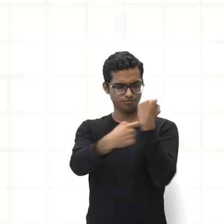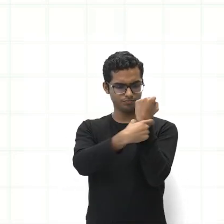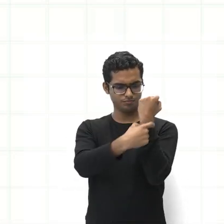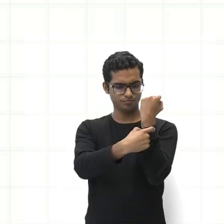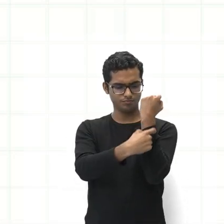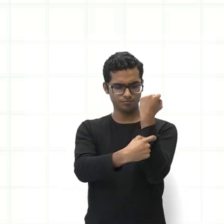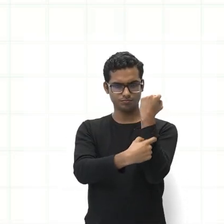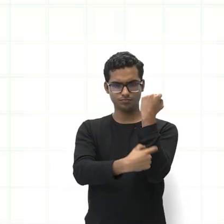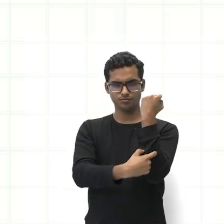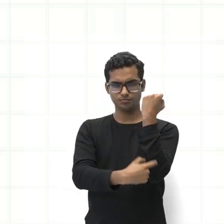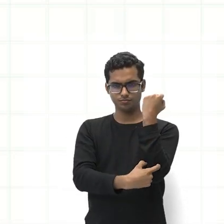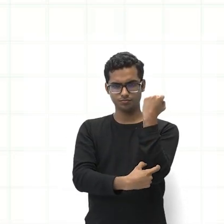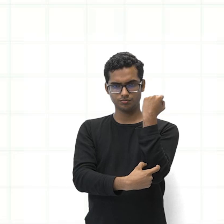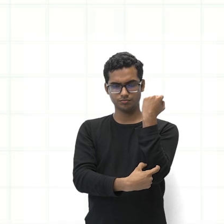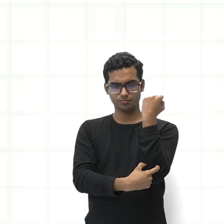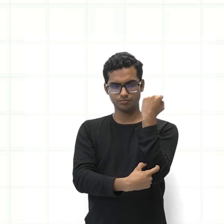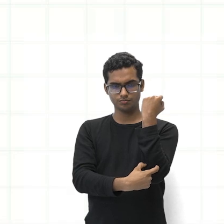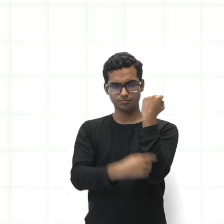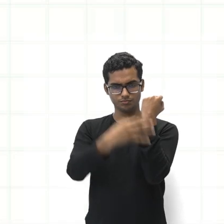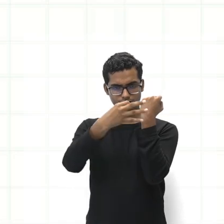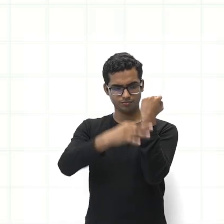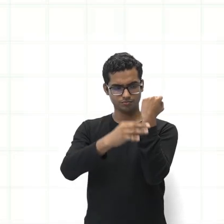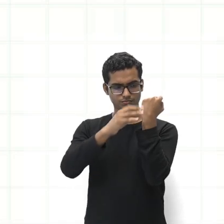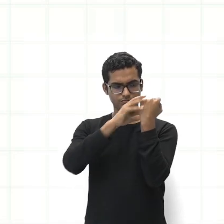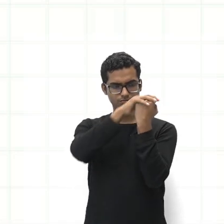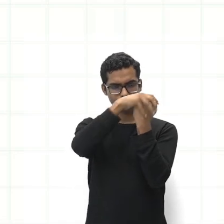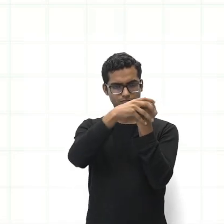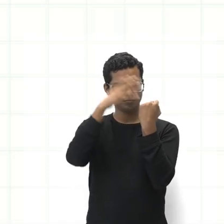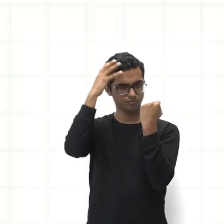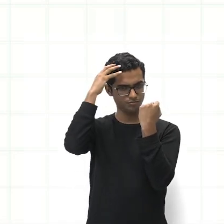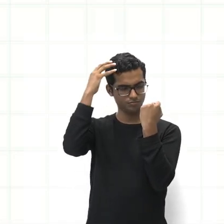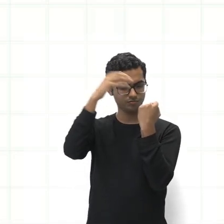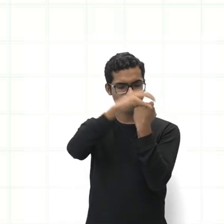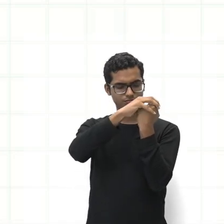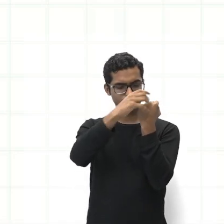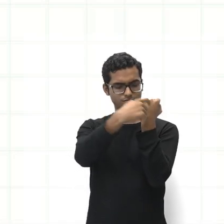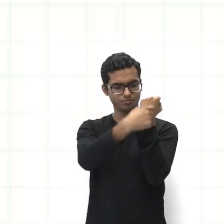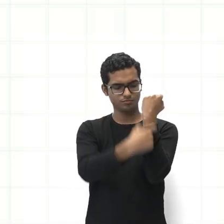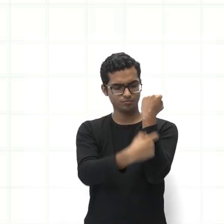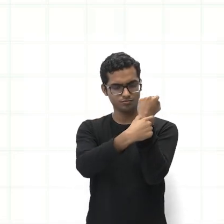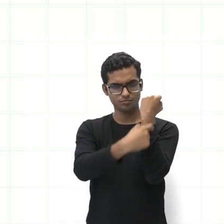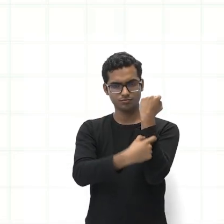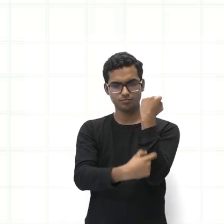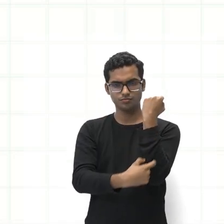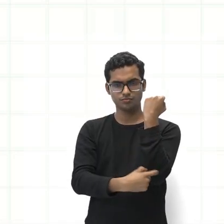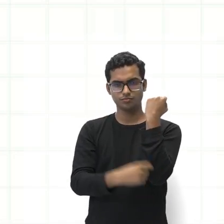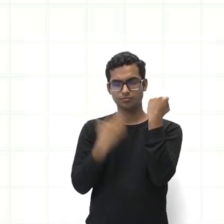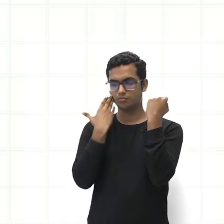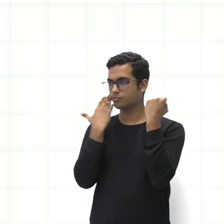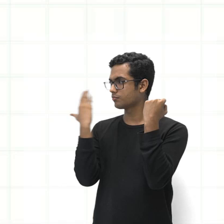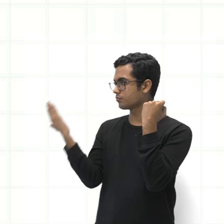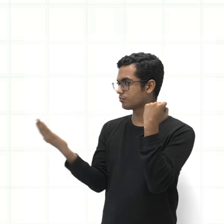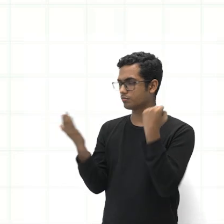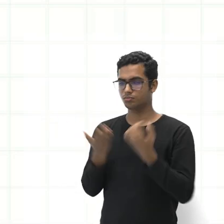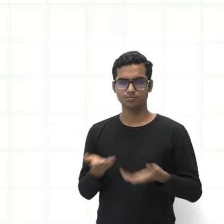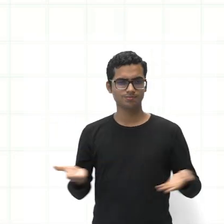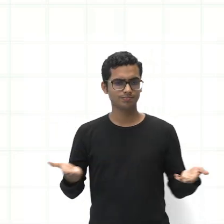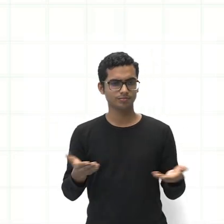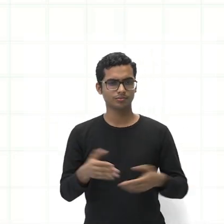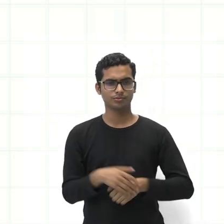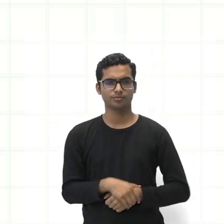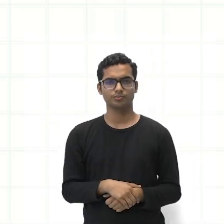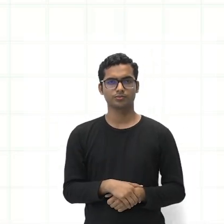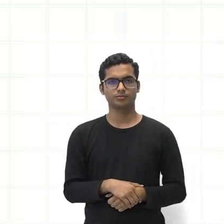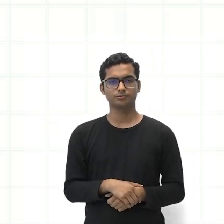isso mesmo. O nosso esqueleto apendicular, se aqui, bora lá ver a matemática. Se